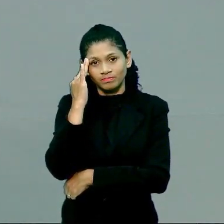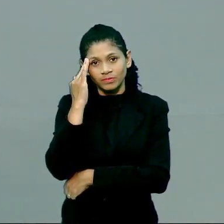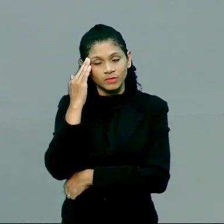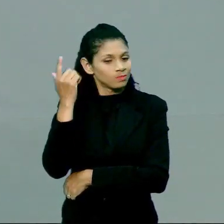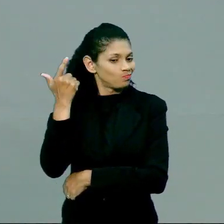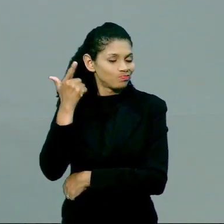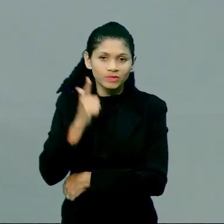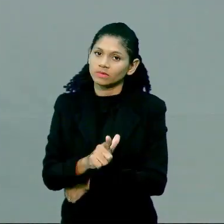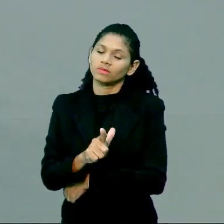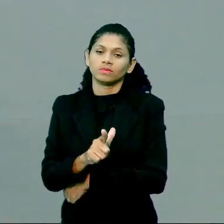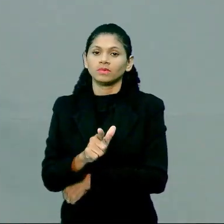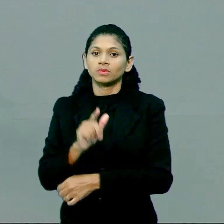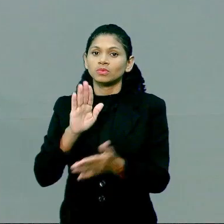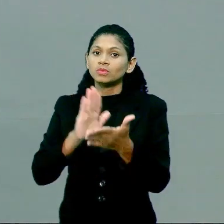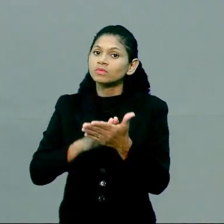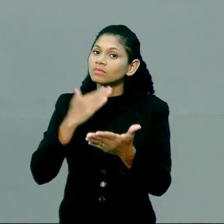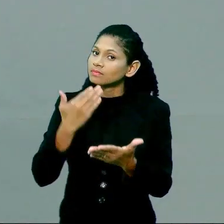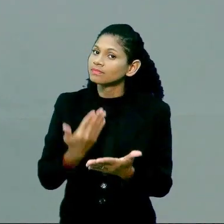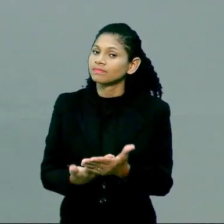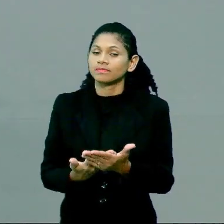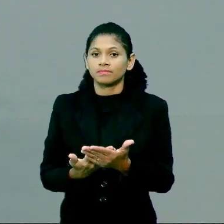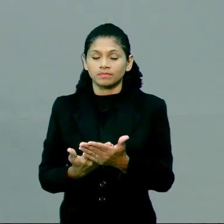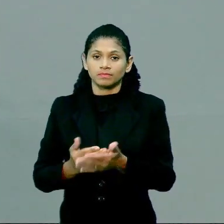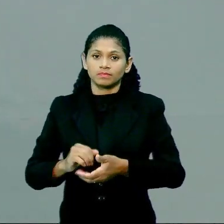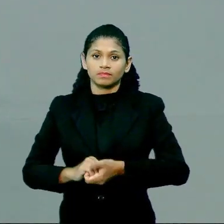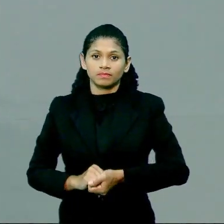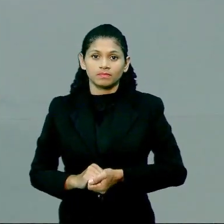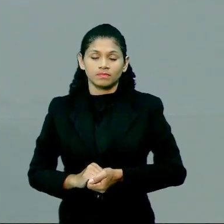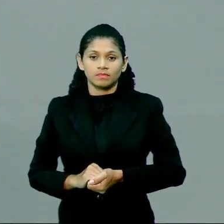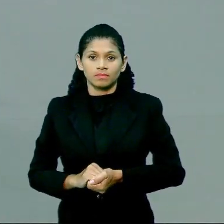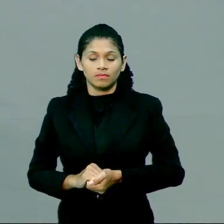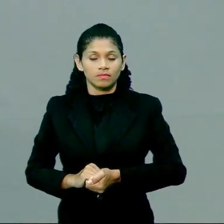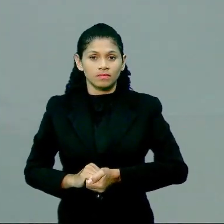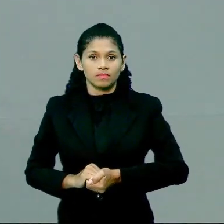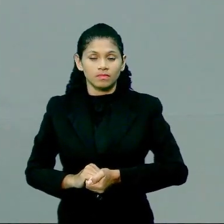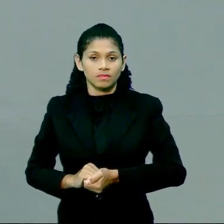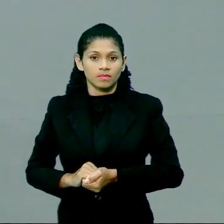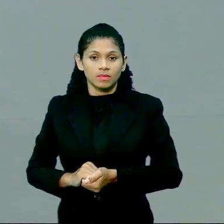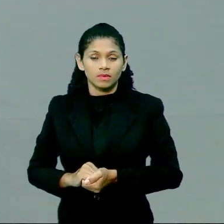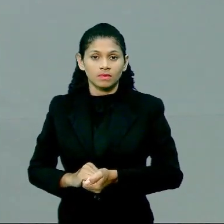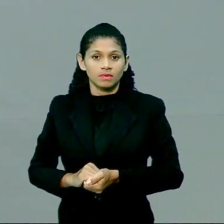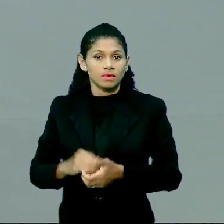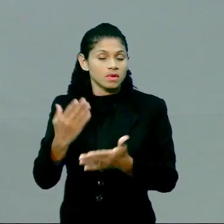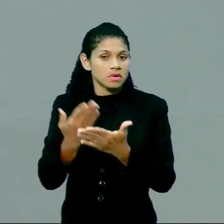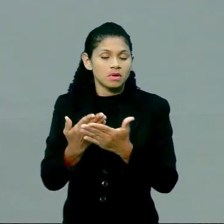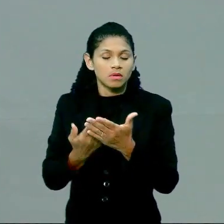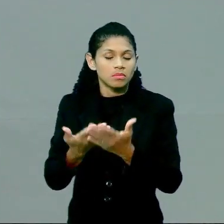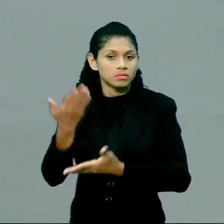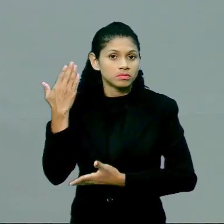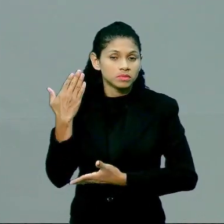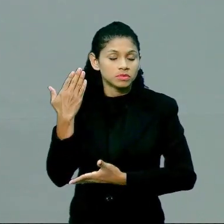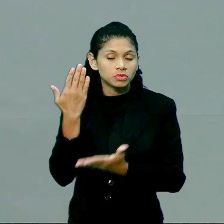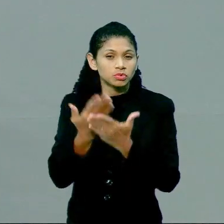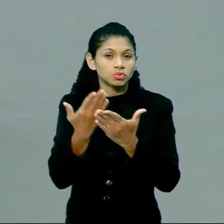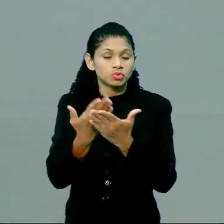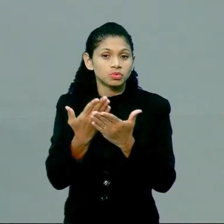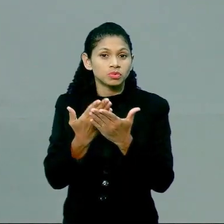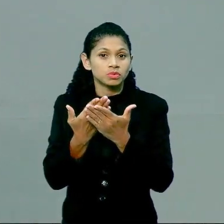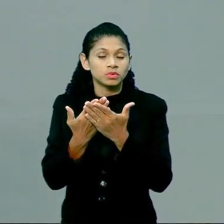interpretar não é como a questão das informações explícitas que a gente trabalhou em aulas anteriores